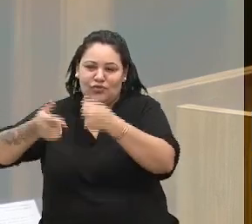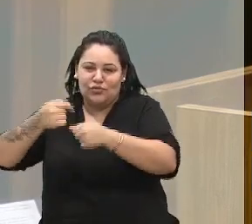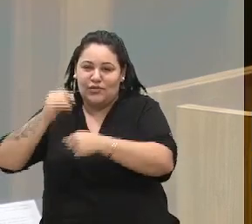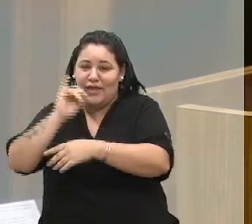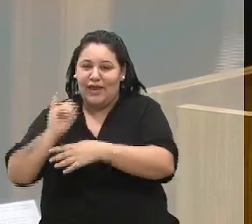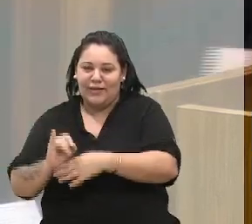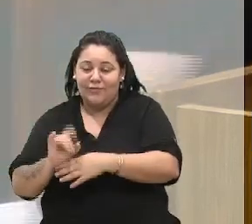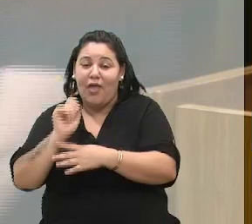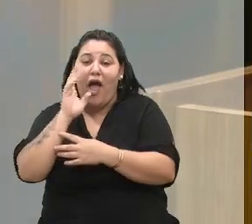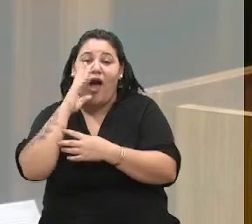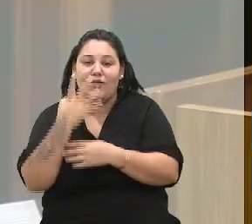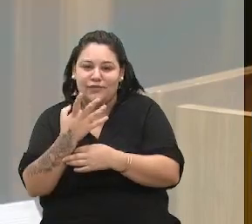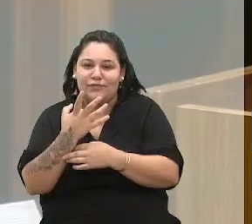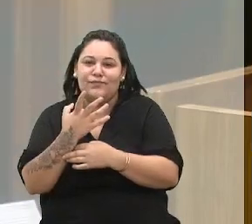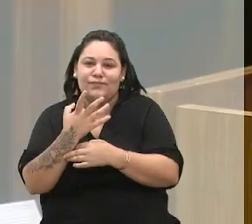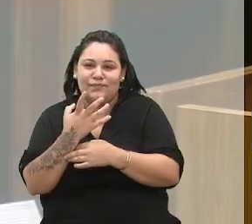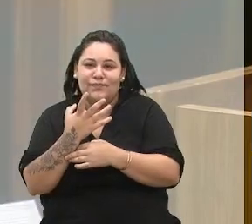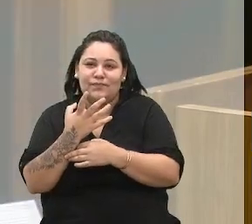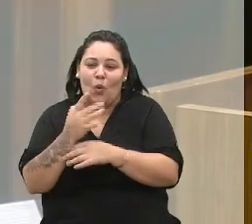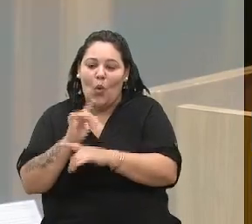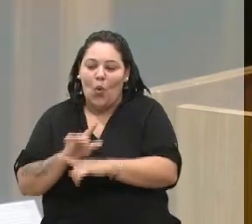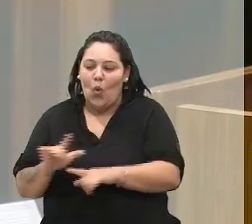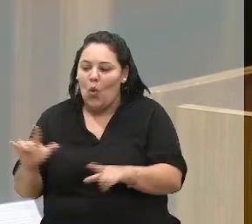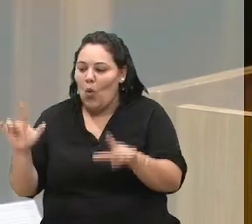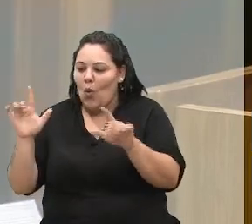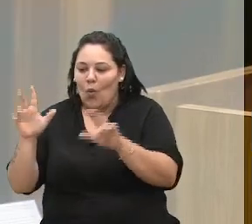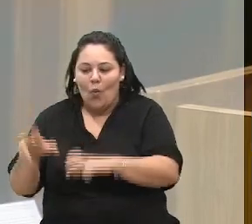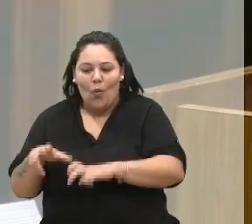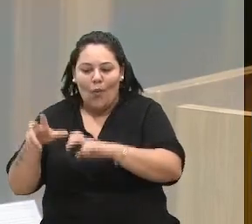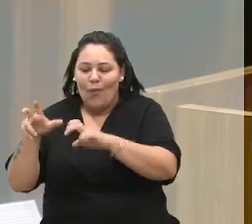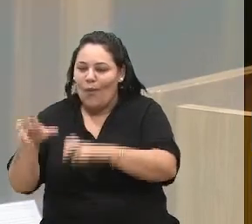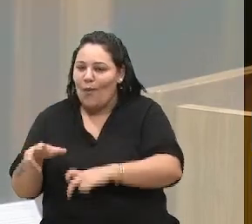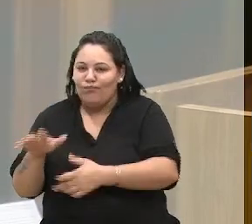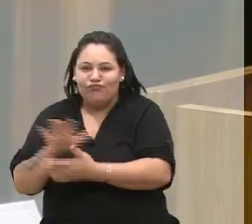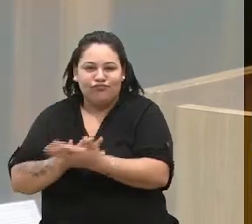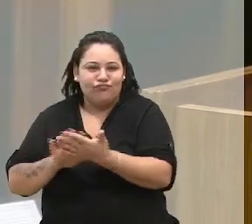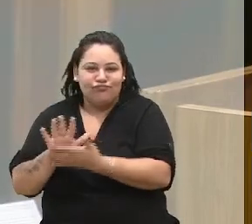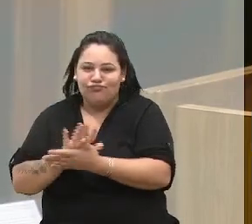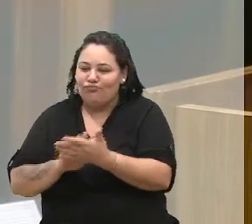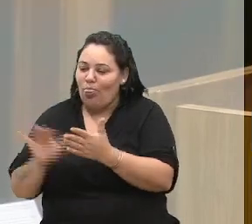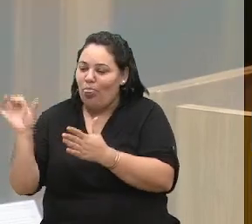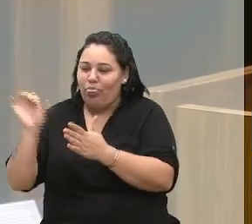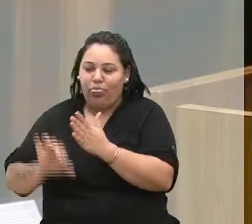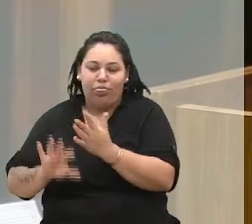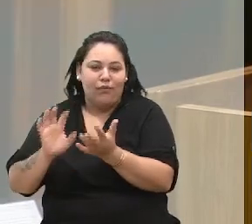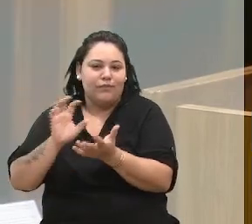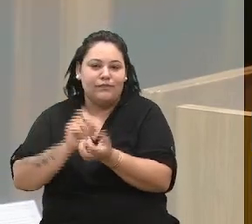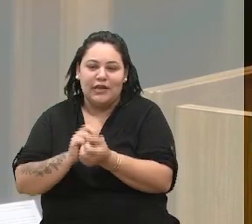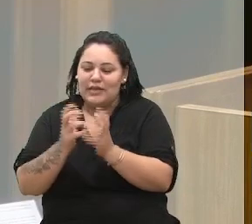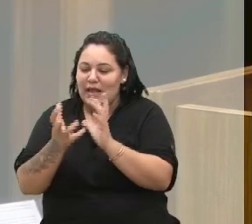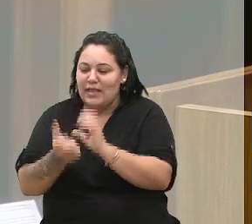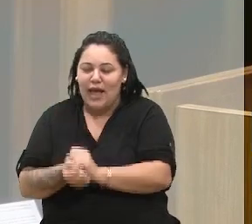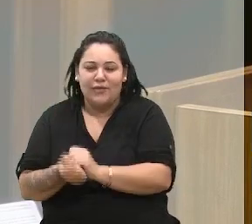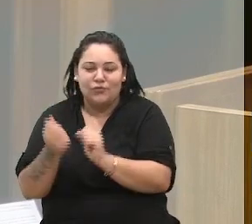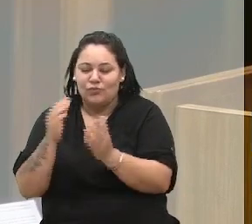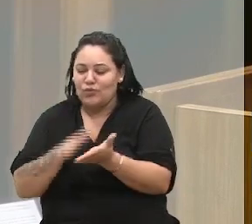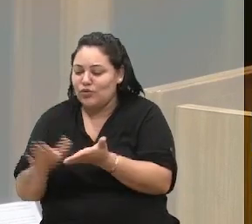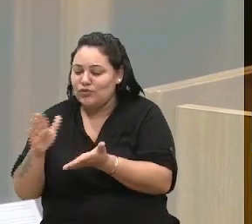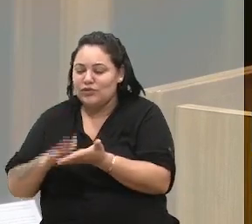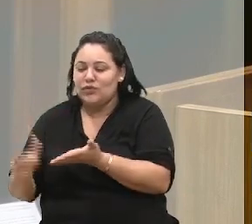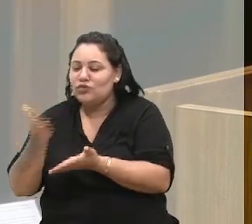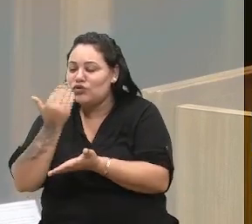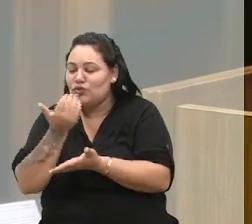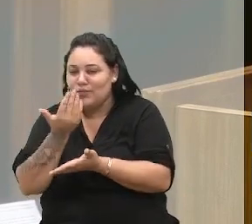causando um êxodo rural e um declínio dos ofícios artesanais e da produção de alimentos, o surgimento de